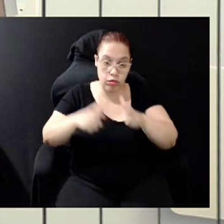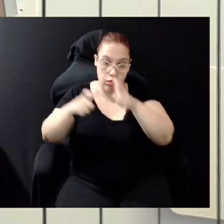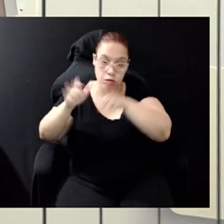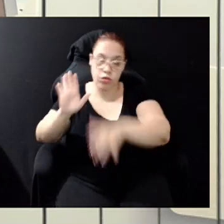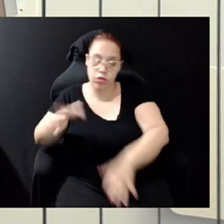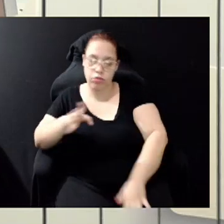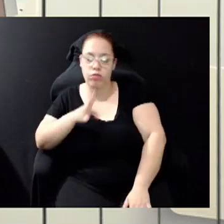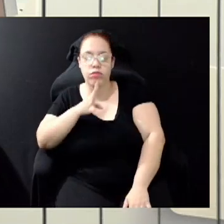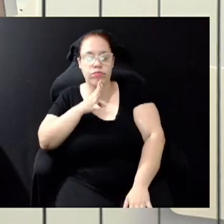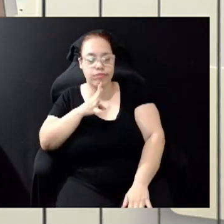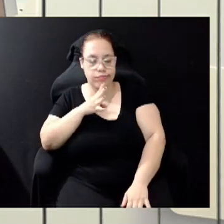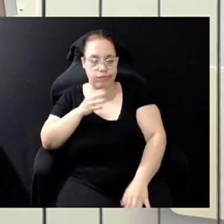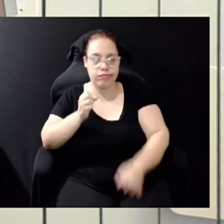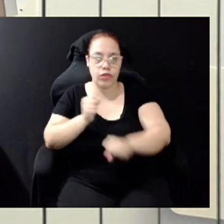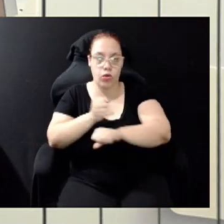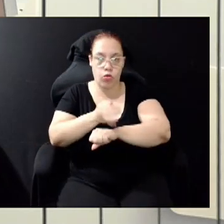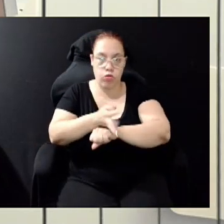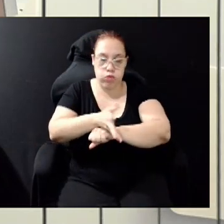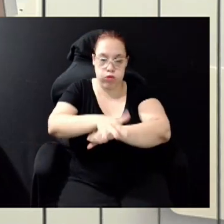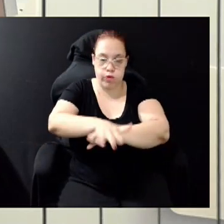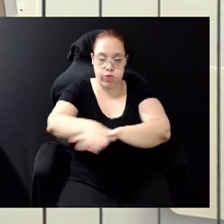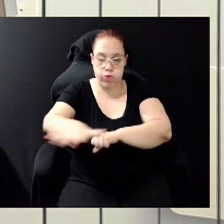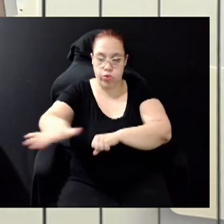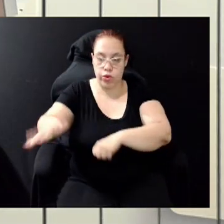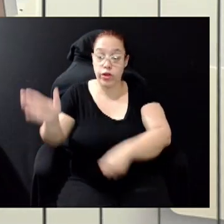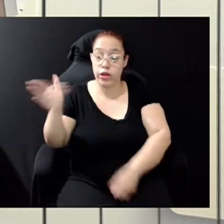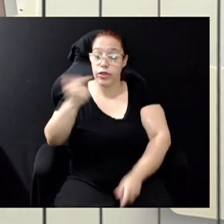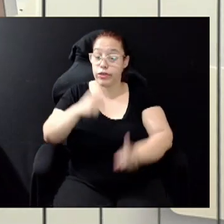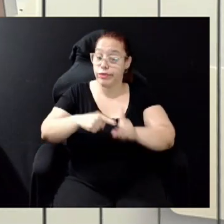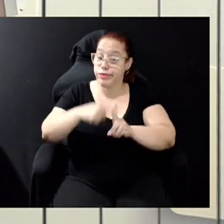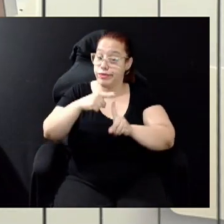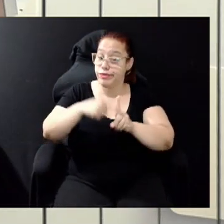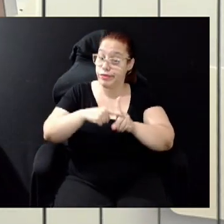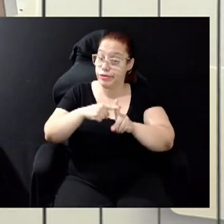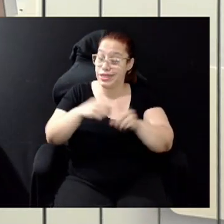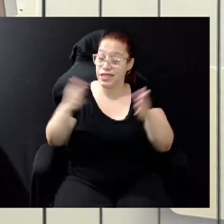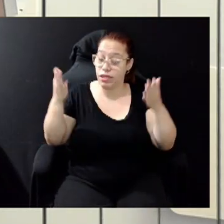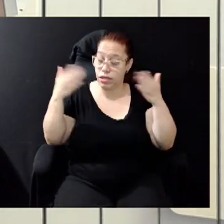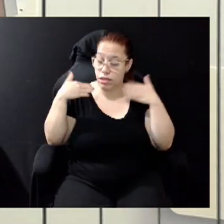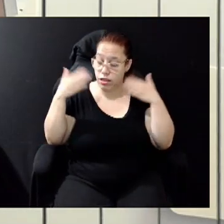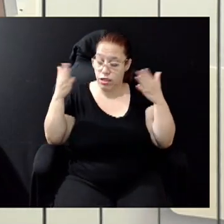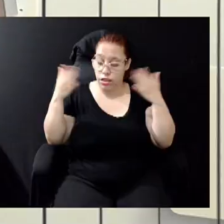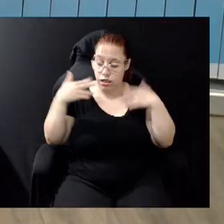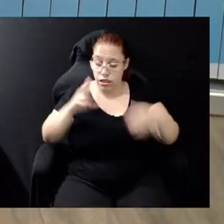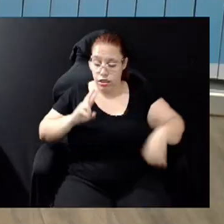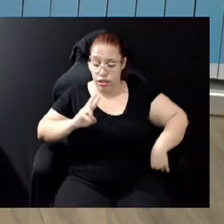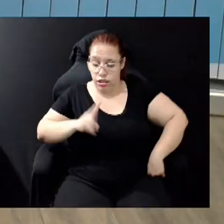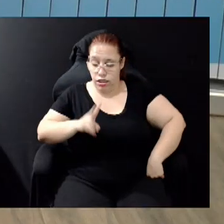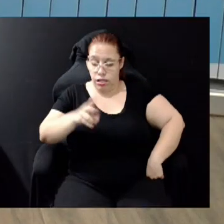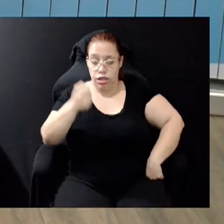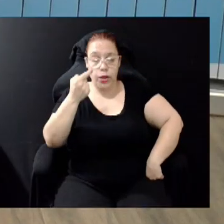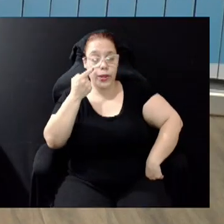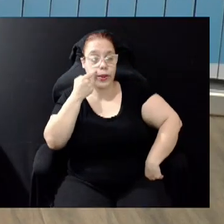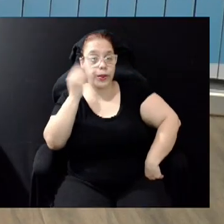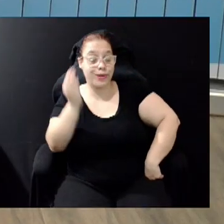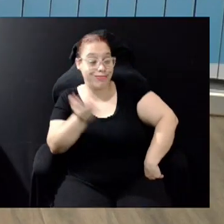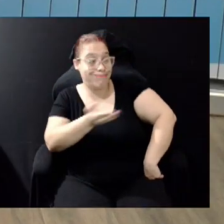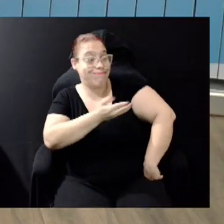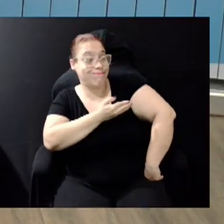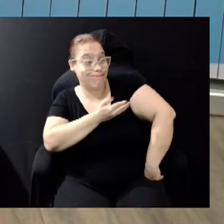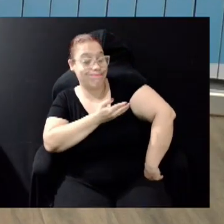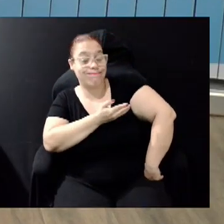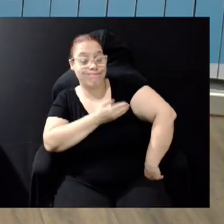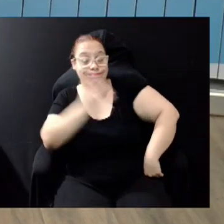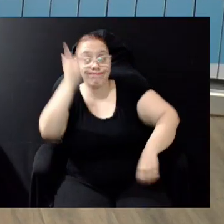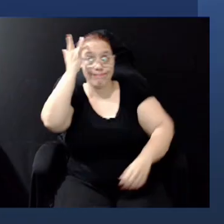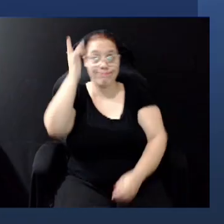tem alagamento. Vamos às temperaturas, porque o calorão continua, olha só. Já está aqui na minha tela, amanhã